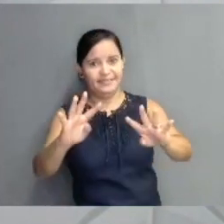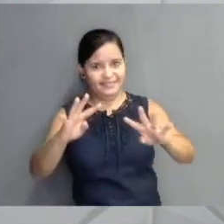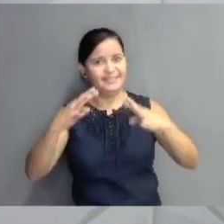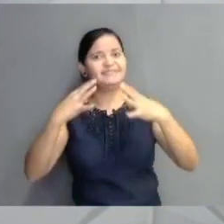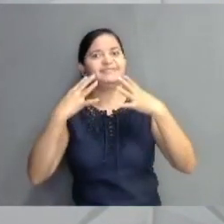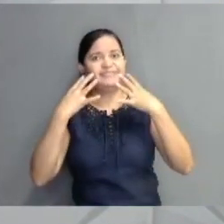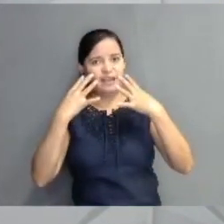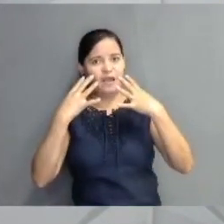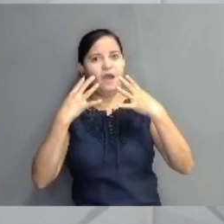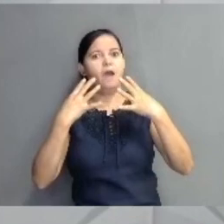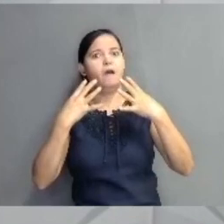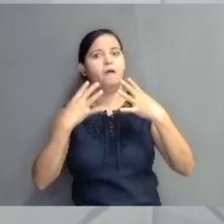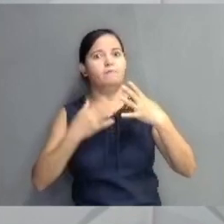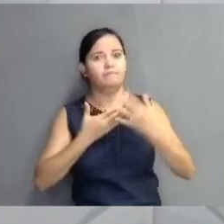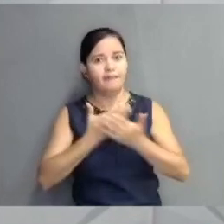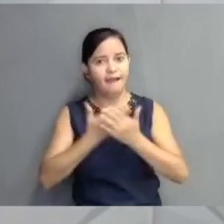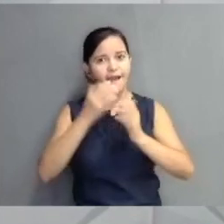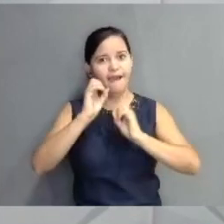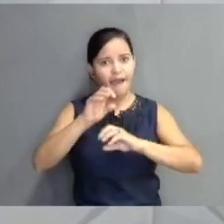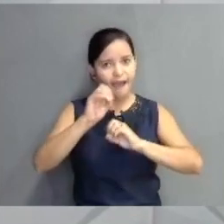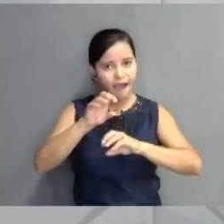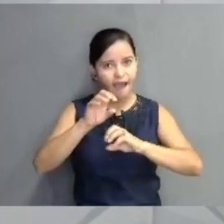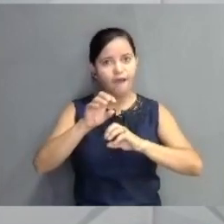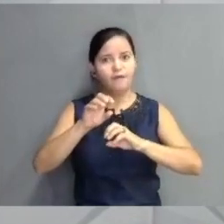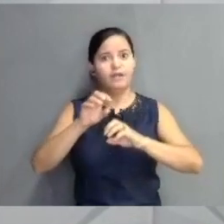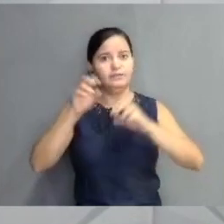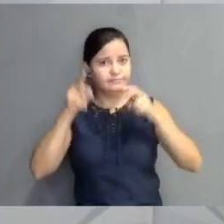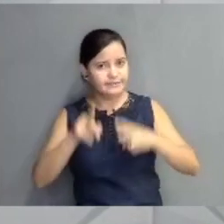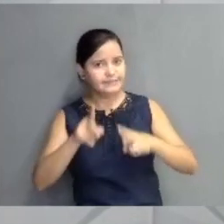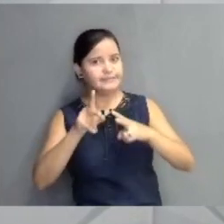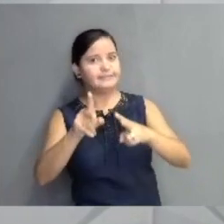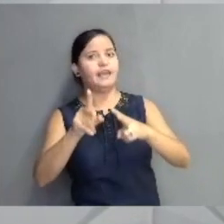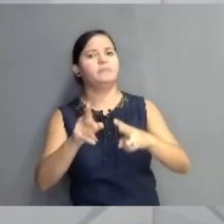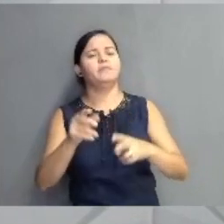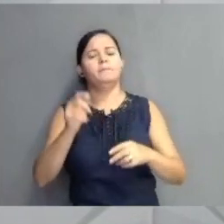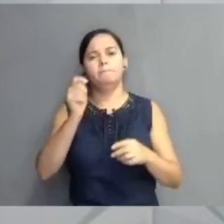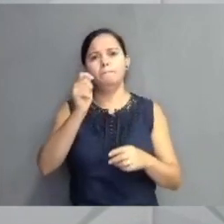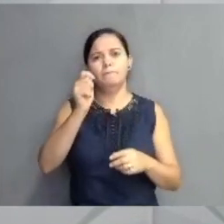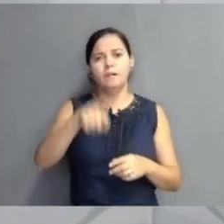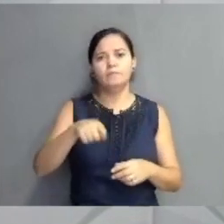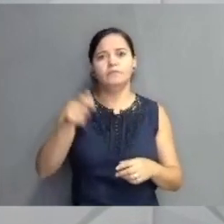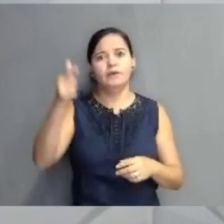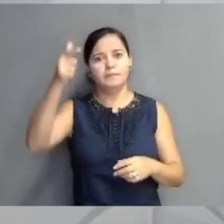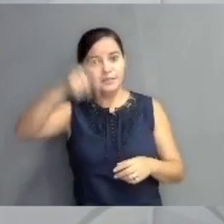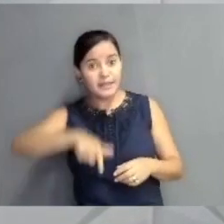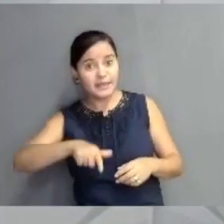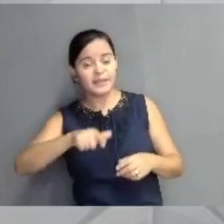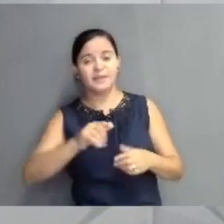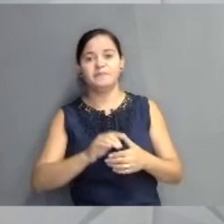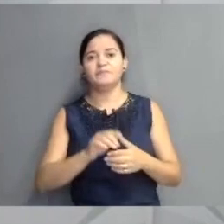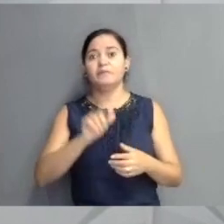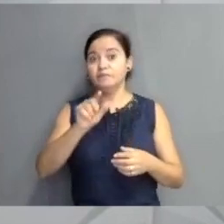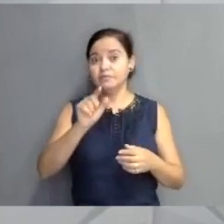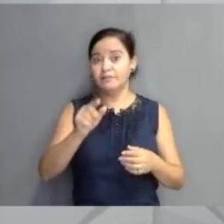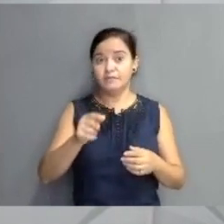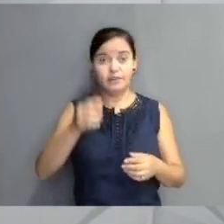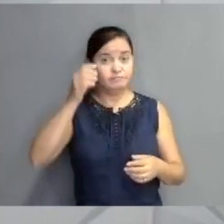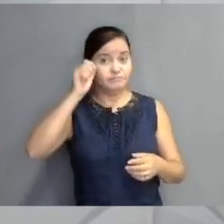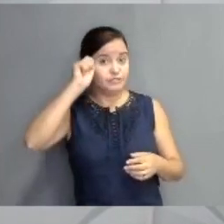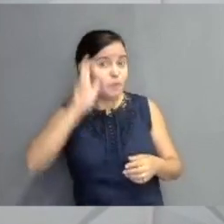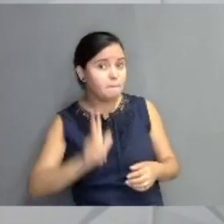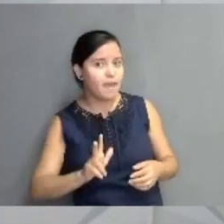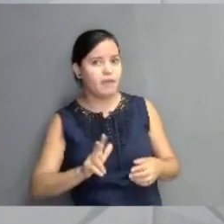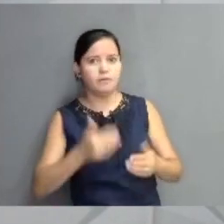a aula está indo ao ar. Sempre cada aula vai ter uma reprise. Fica ligadinho, ligadinha, para que você não perca